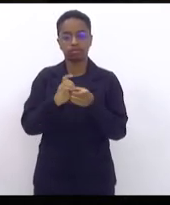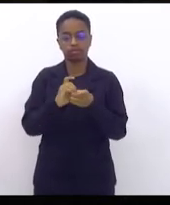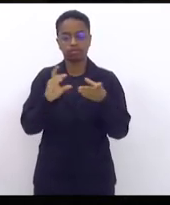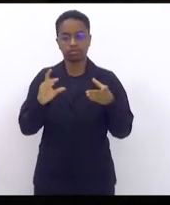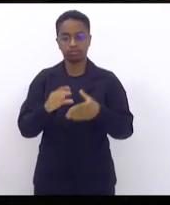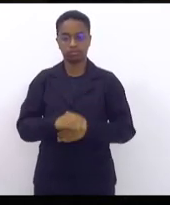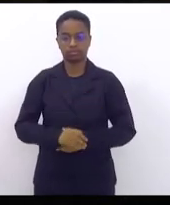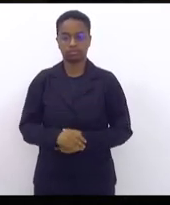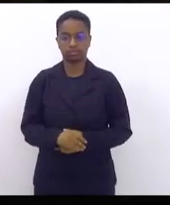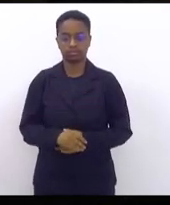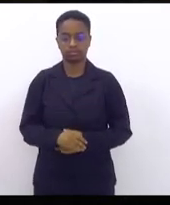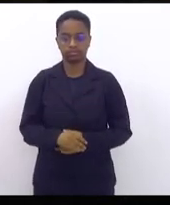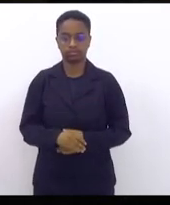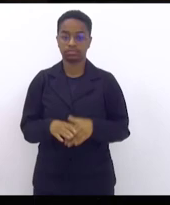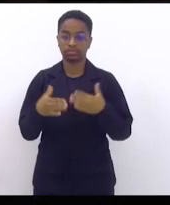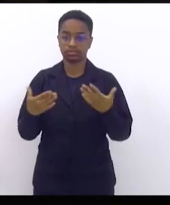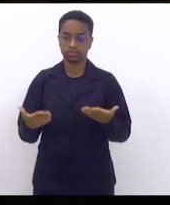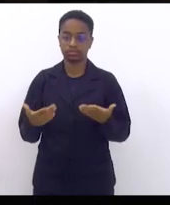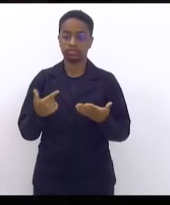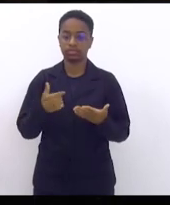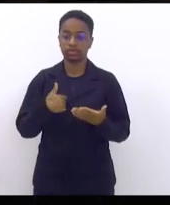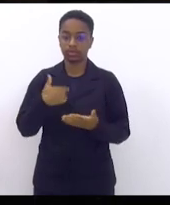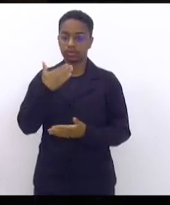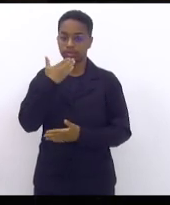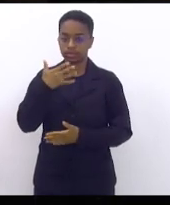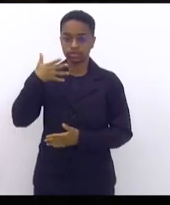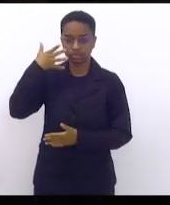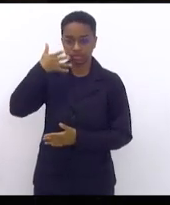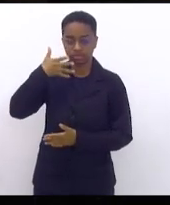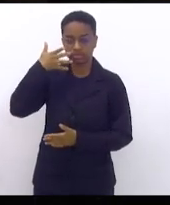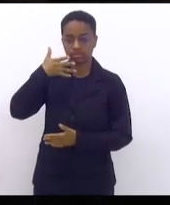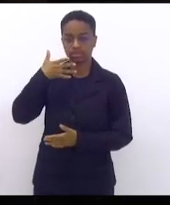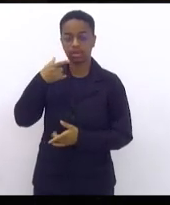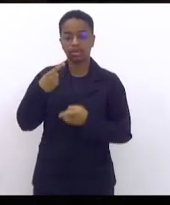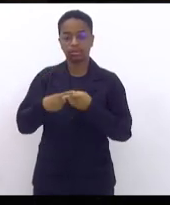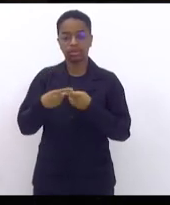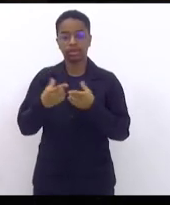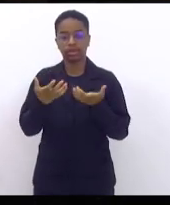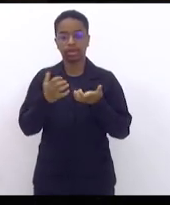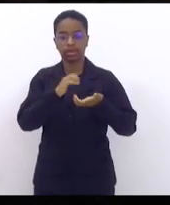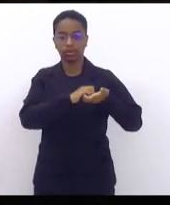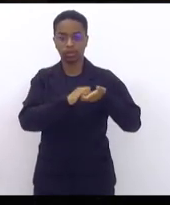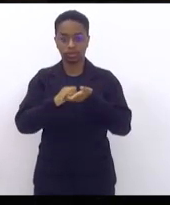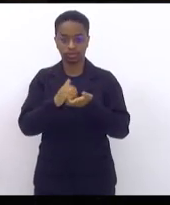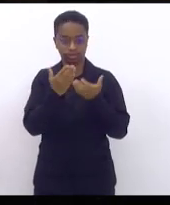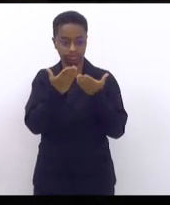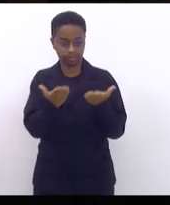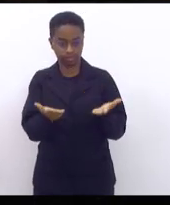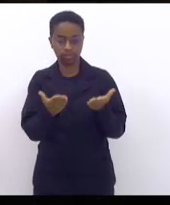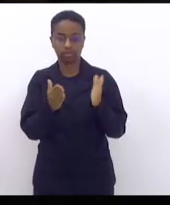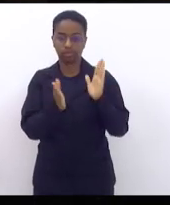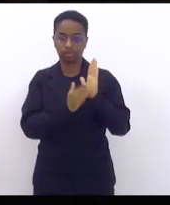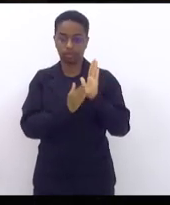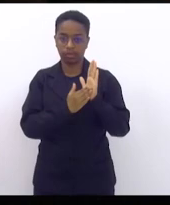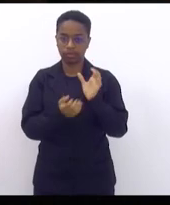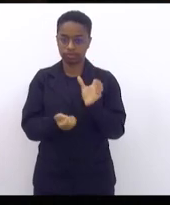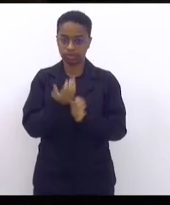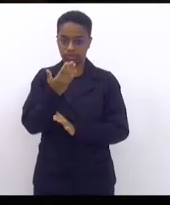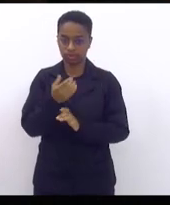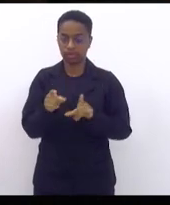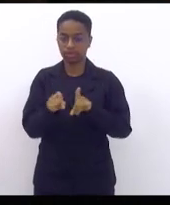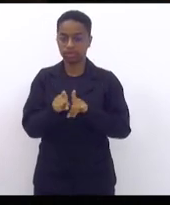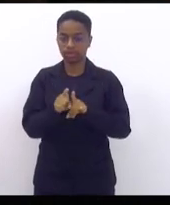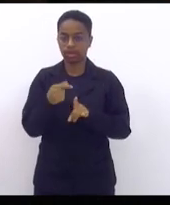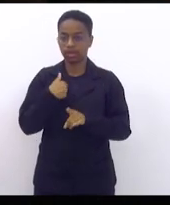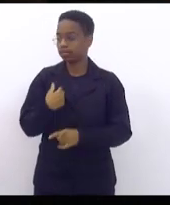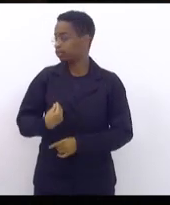democrático. Então, pedi para fazer uso da palavra, para saudar a Vossa Excelência, proponente. Estava aqui